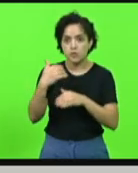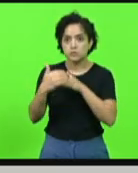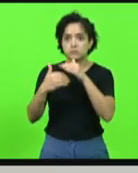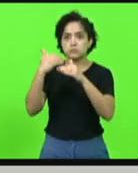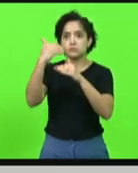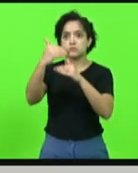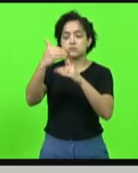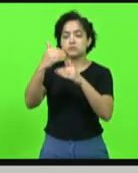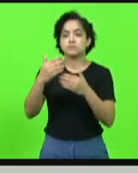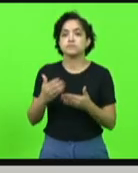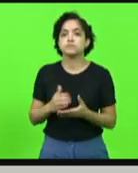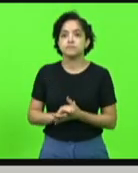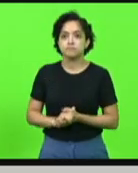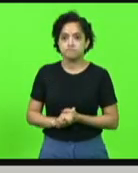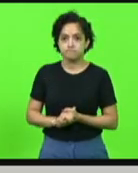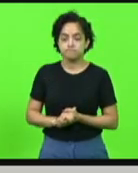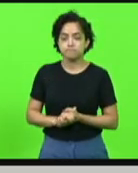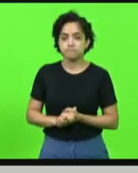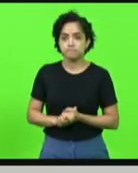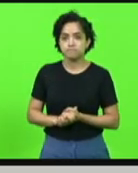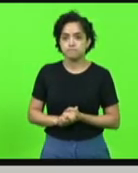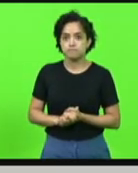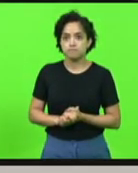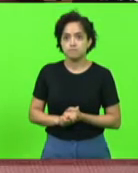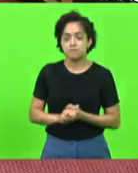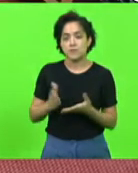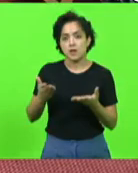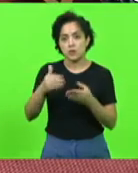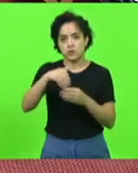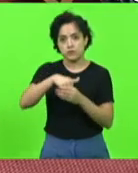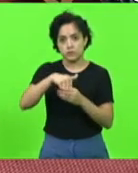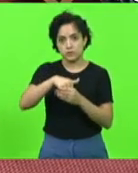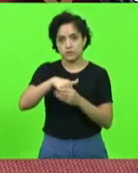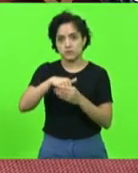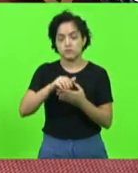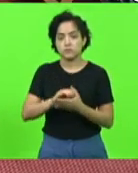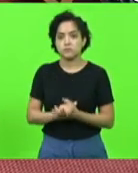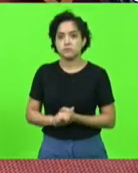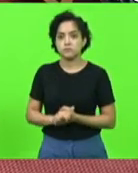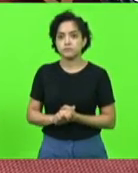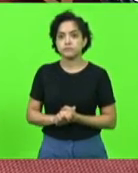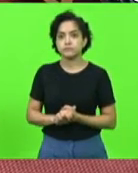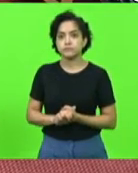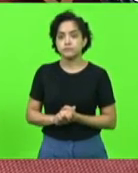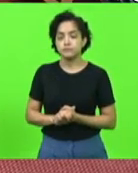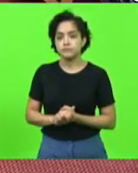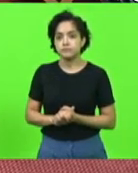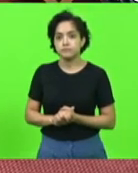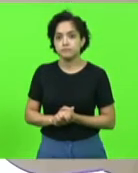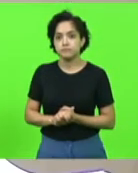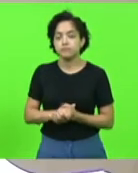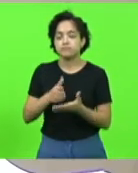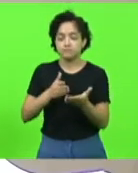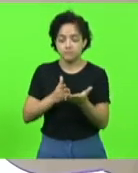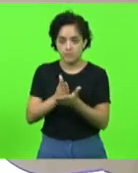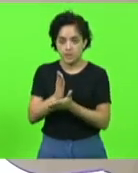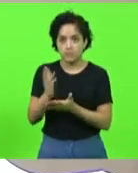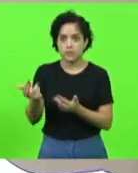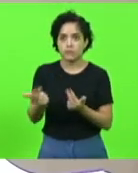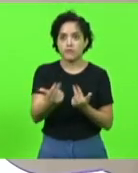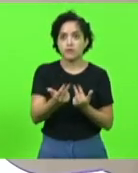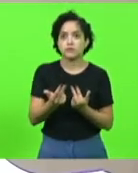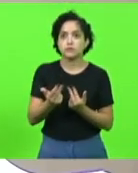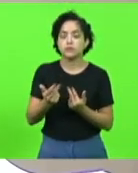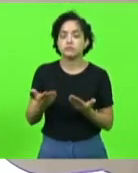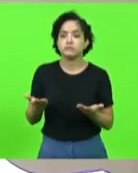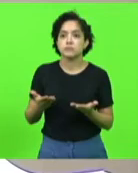e estabelece outras providências. Em votação, deputados que aprovam, permaneçam como se encontram. Aprovado por unanimidade.